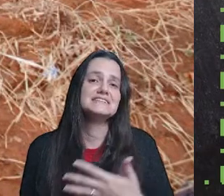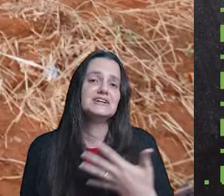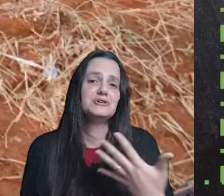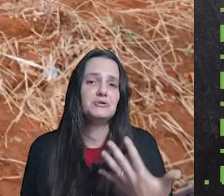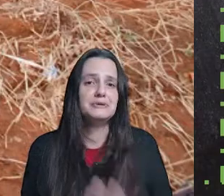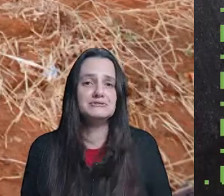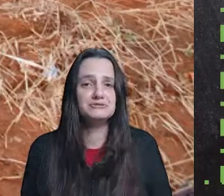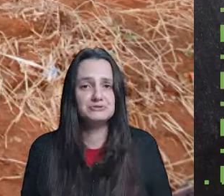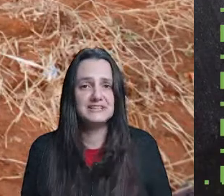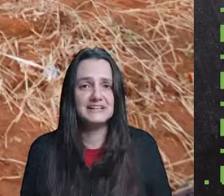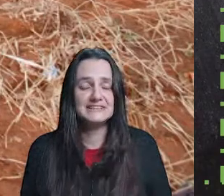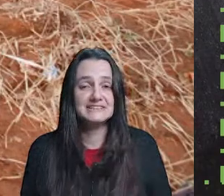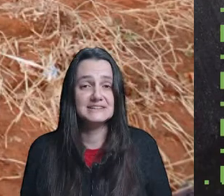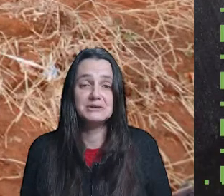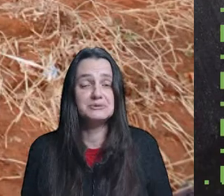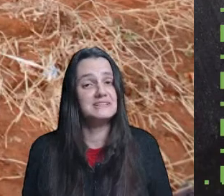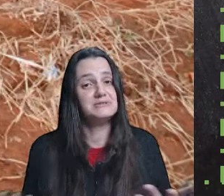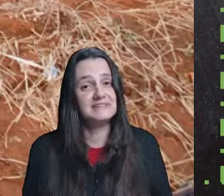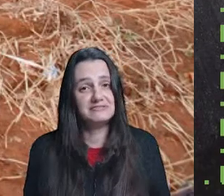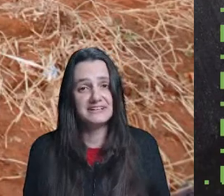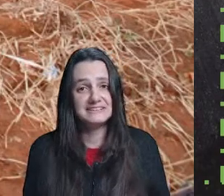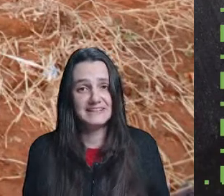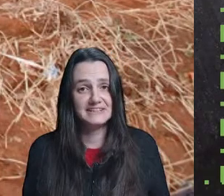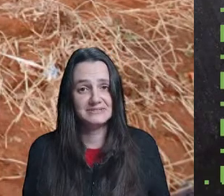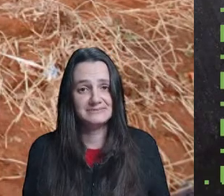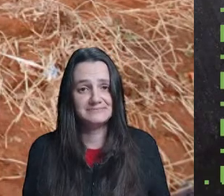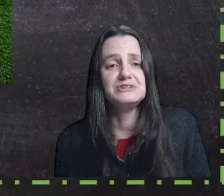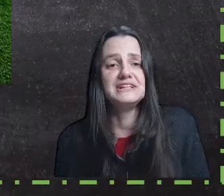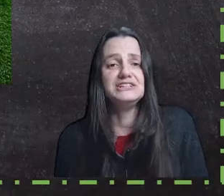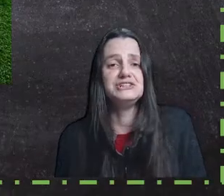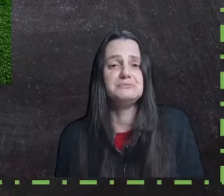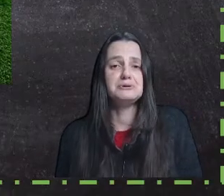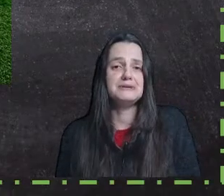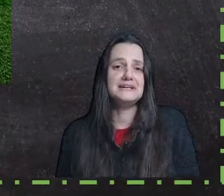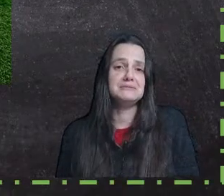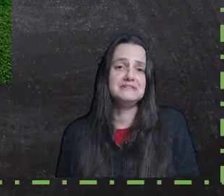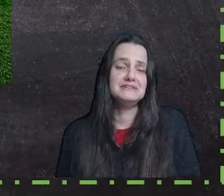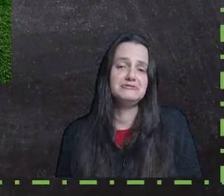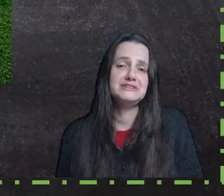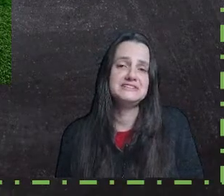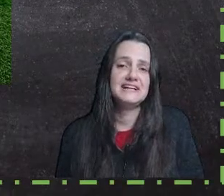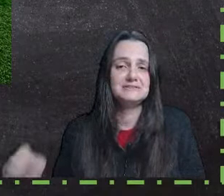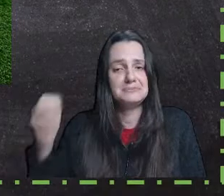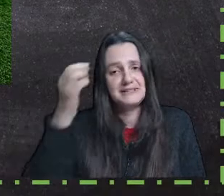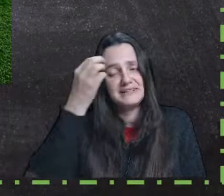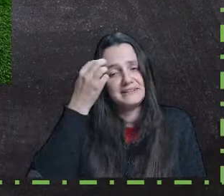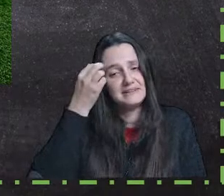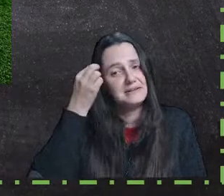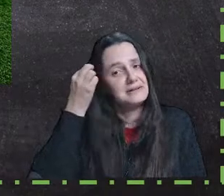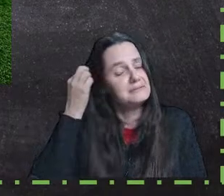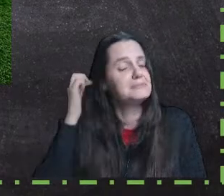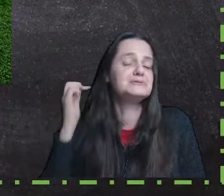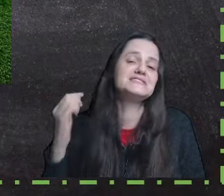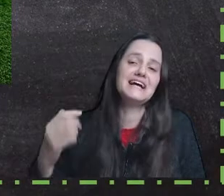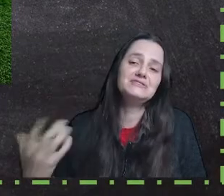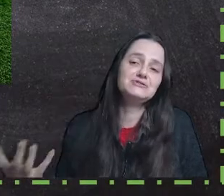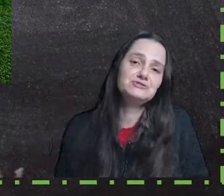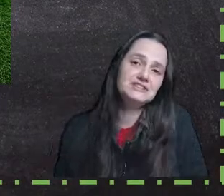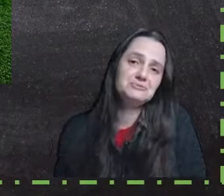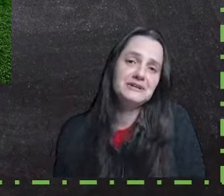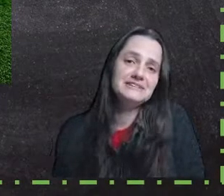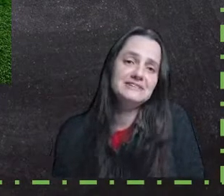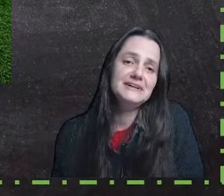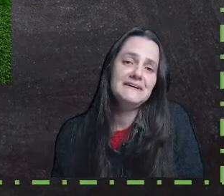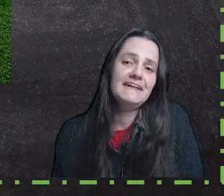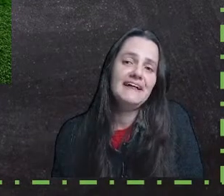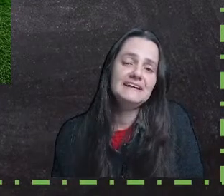cada vez com menos nutrientes, podendo até ficar estéril. Outro grande problema, influenciado pelos atos